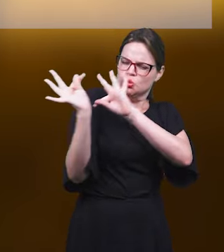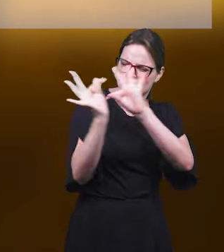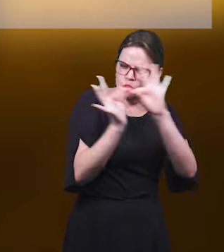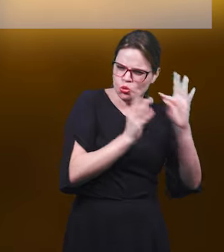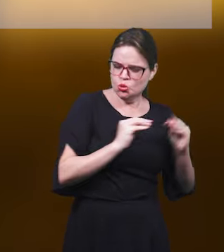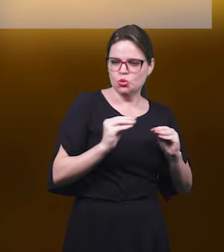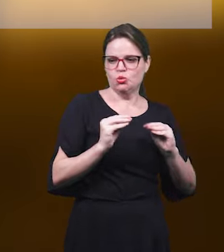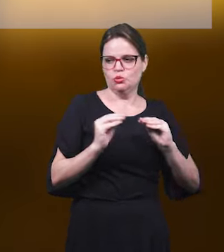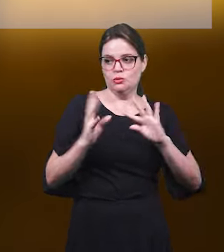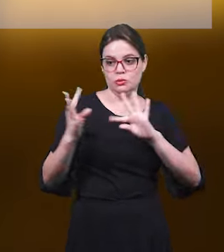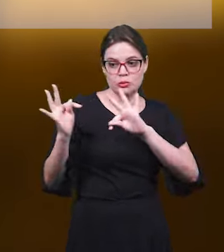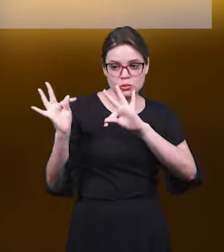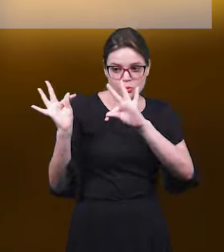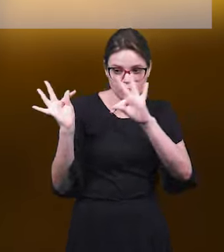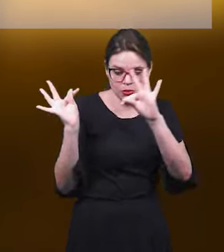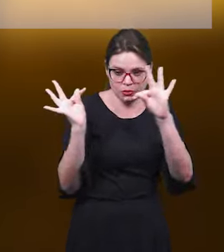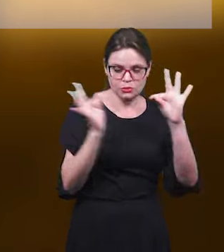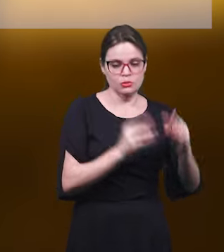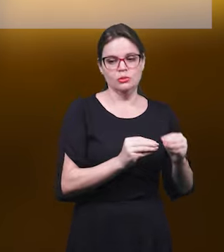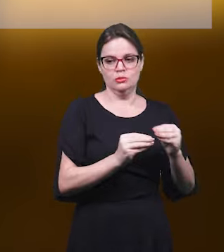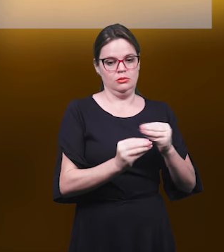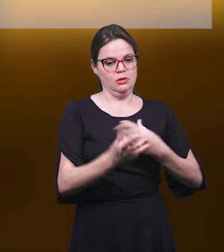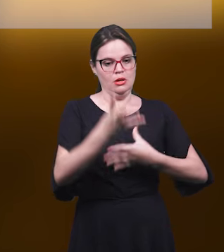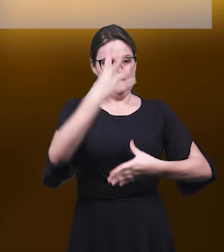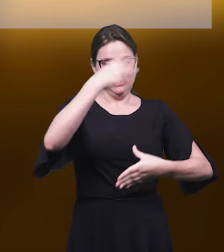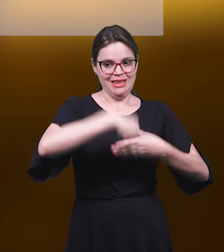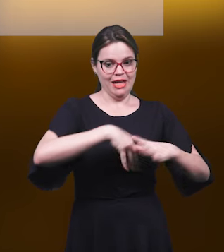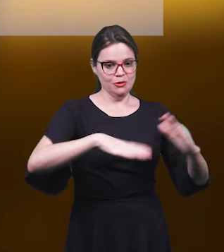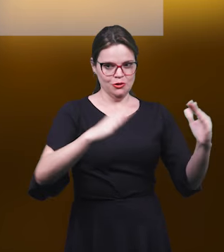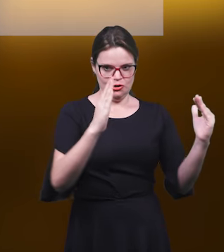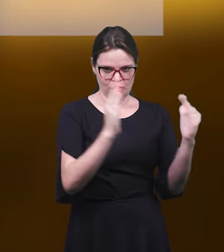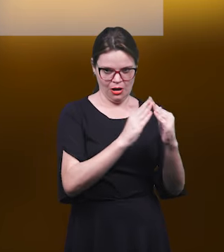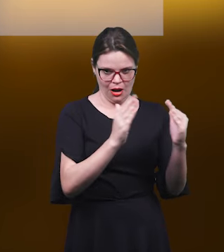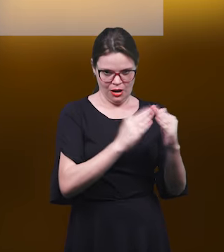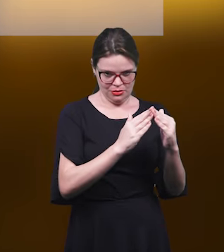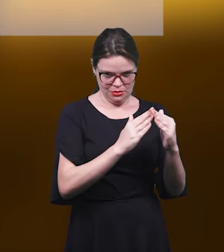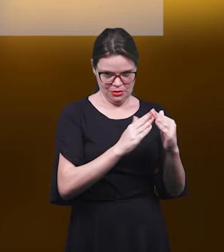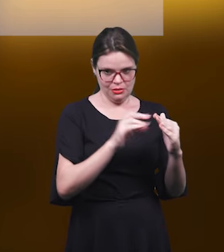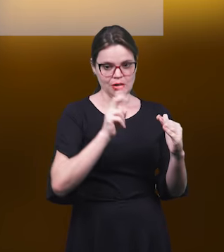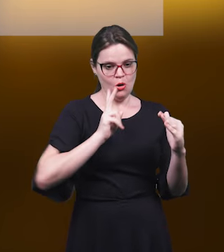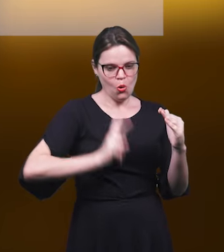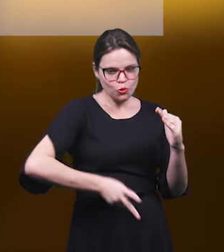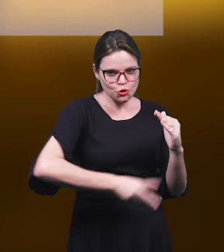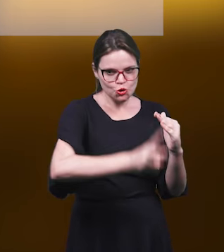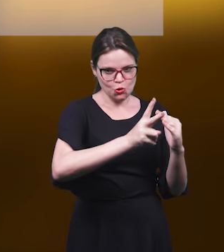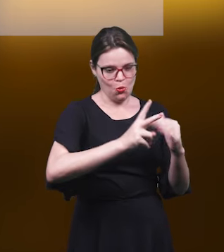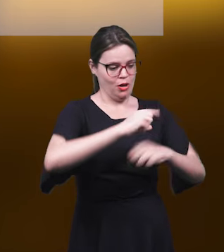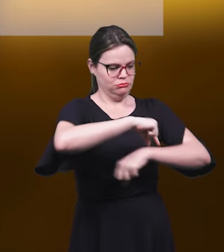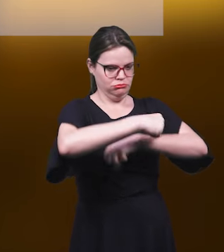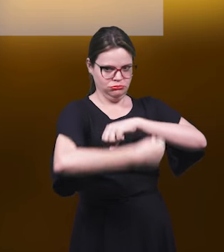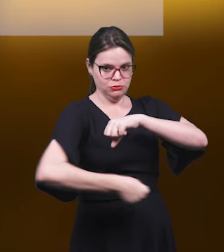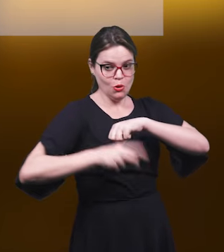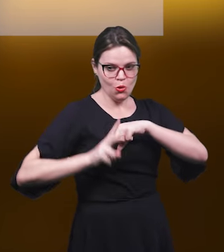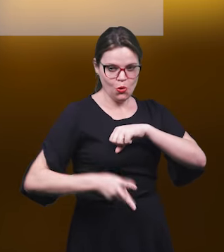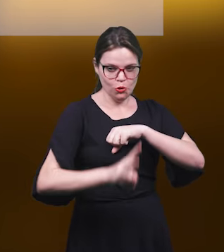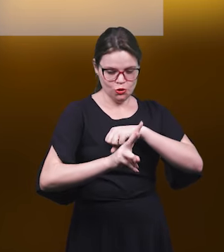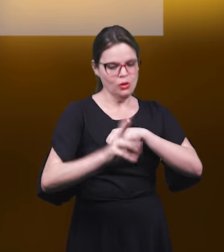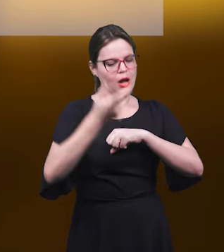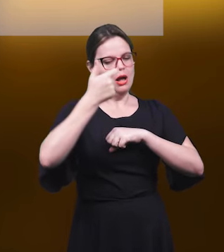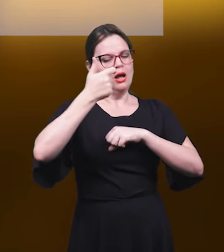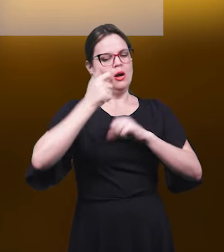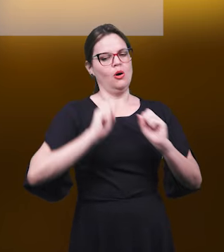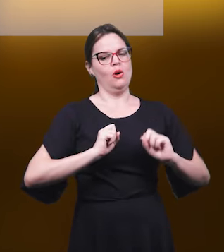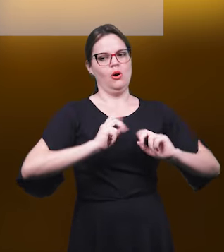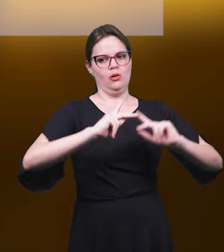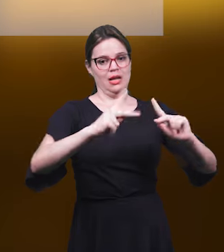a família de teu pai. Vou ler também o 19. Será, pois, que qualquer que sair fora da porta